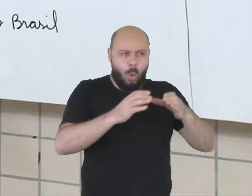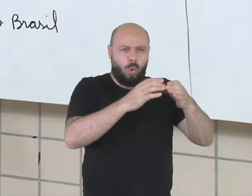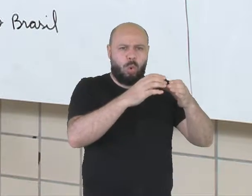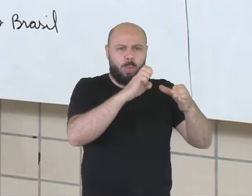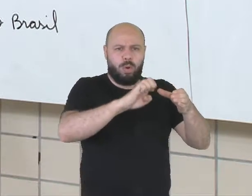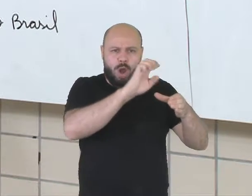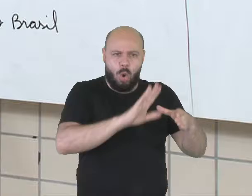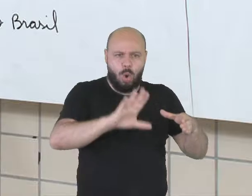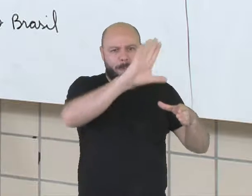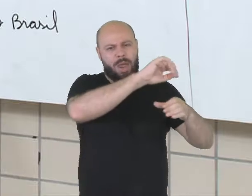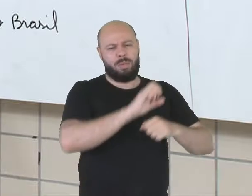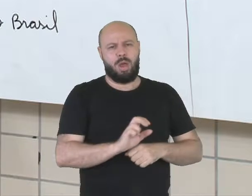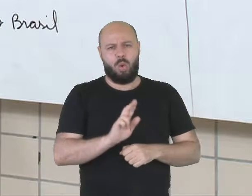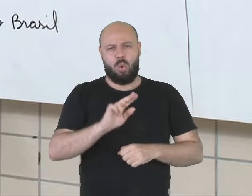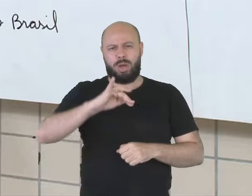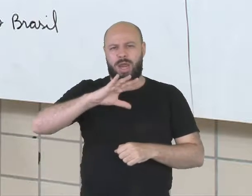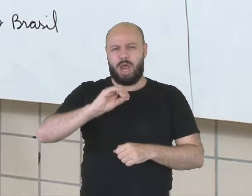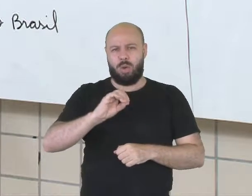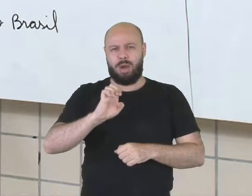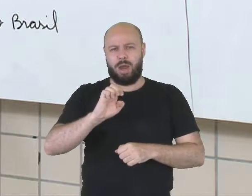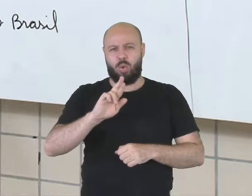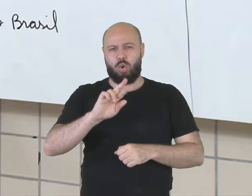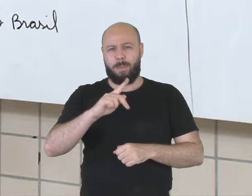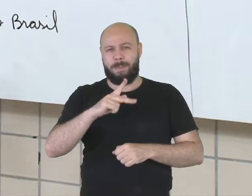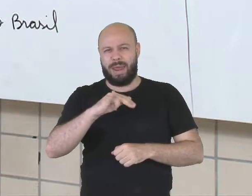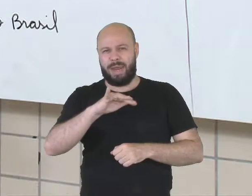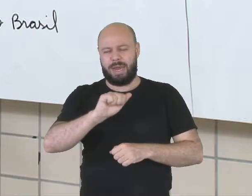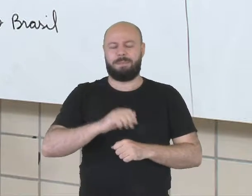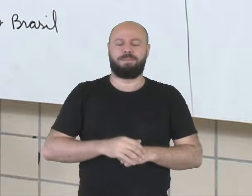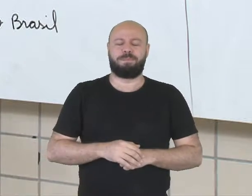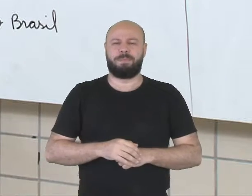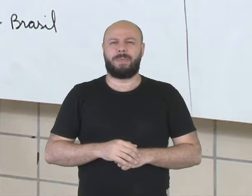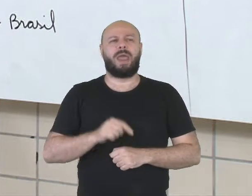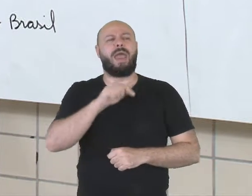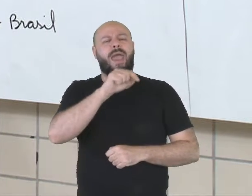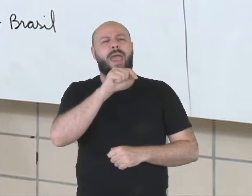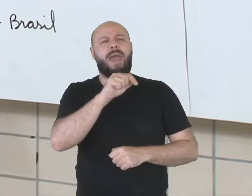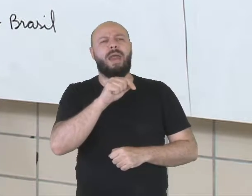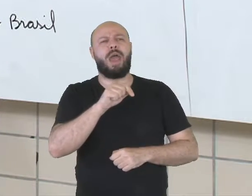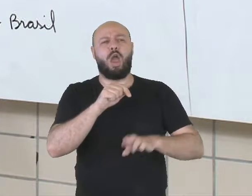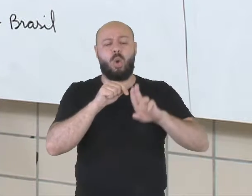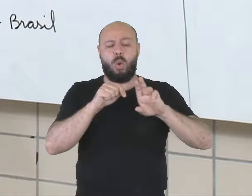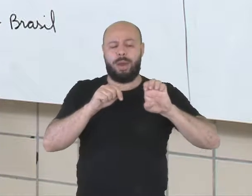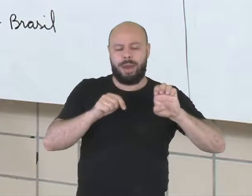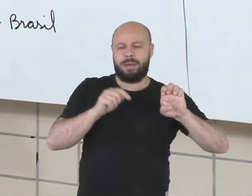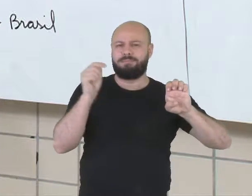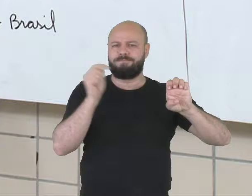mas sim a União Europeia. E a União Europeia, ela também é uma